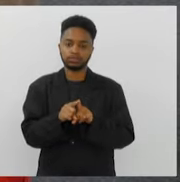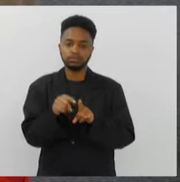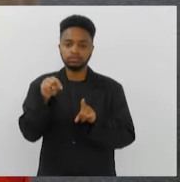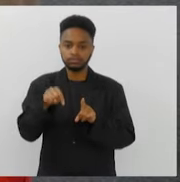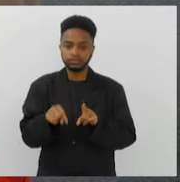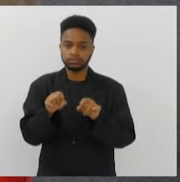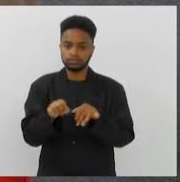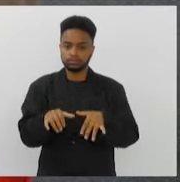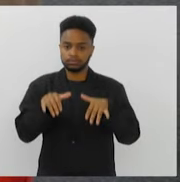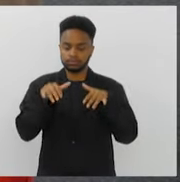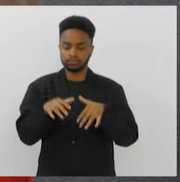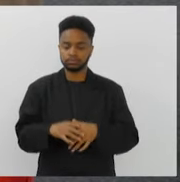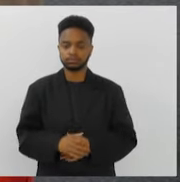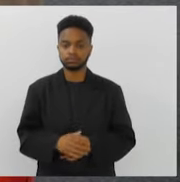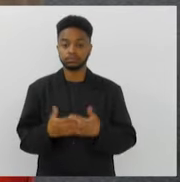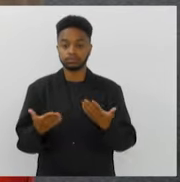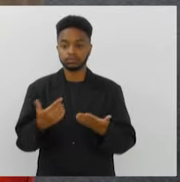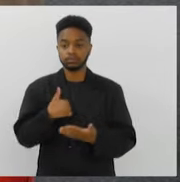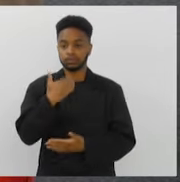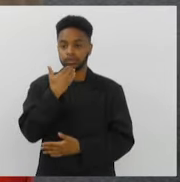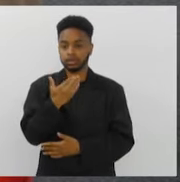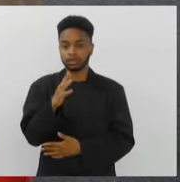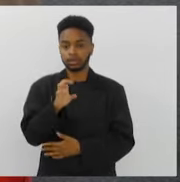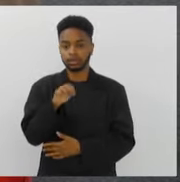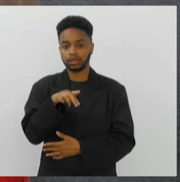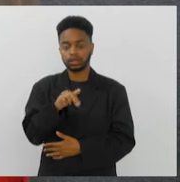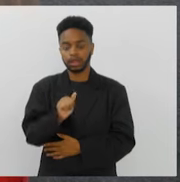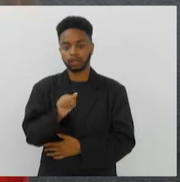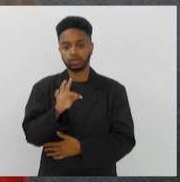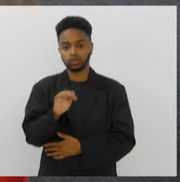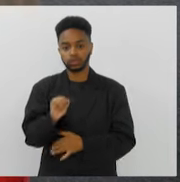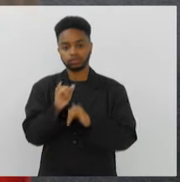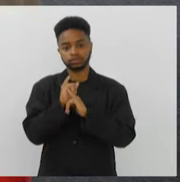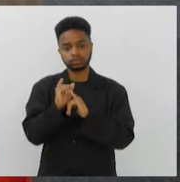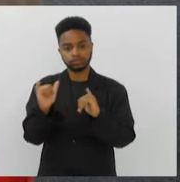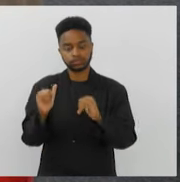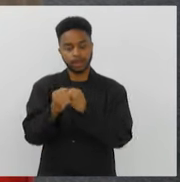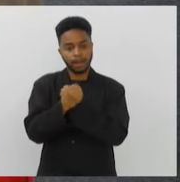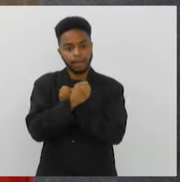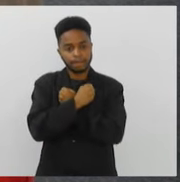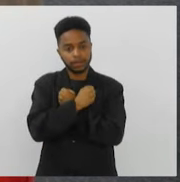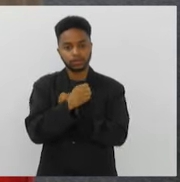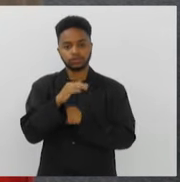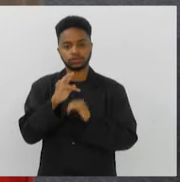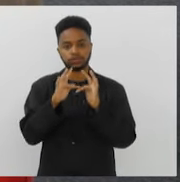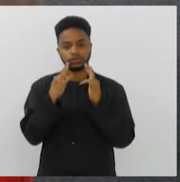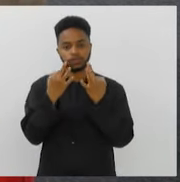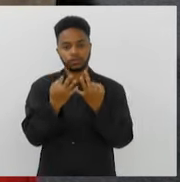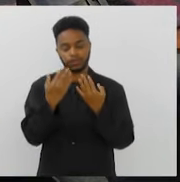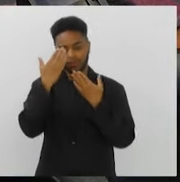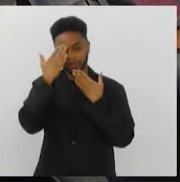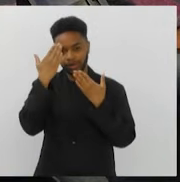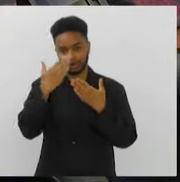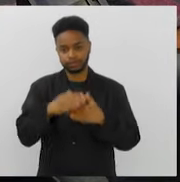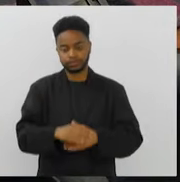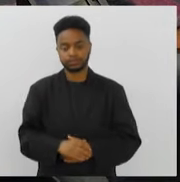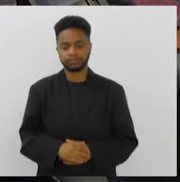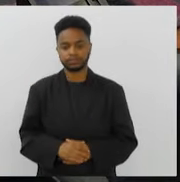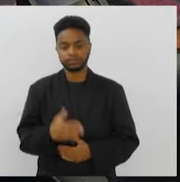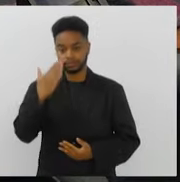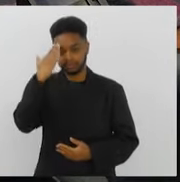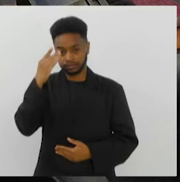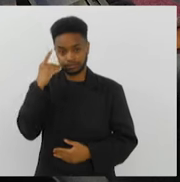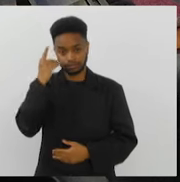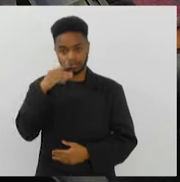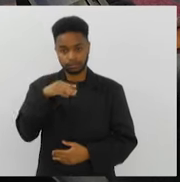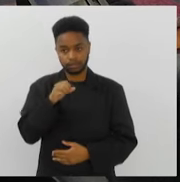nesse plenário. Então, pedi ao Renato que leve o nosso abraço fraterno a toda a sua família. Muito obrigada. Obrigado, deputada Marta Rocha.